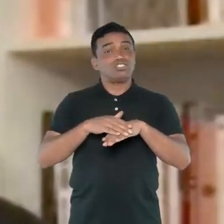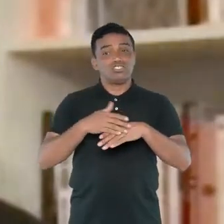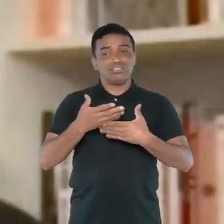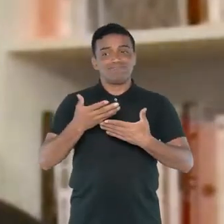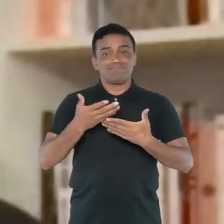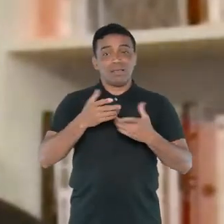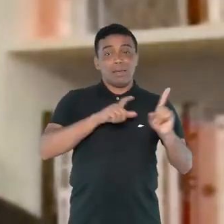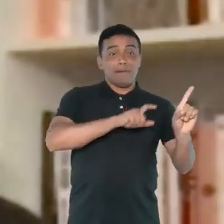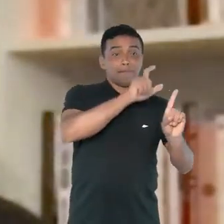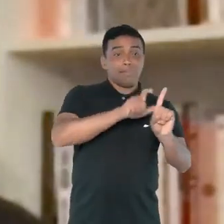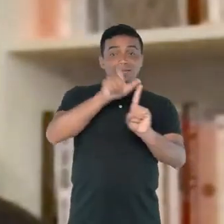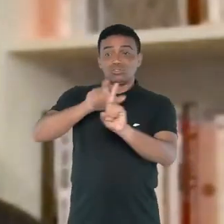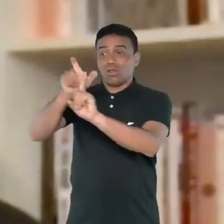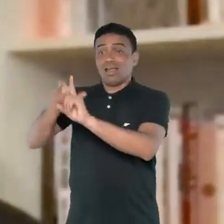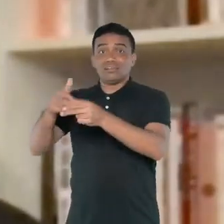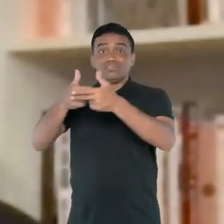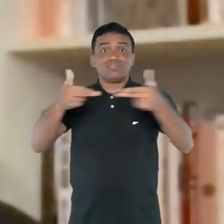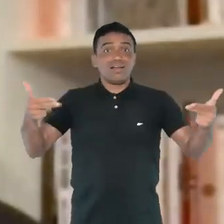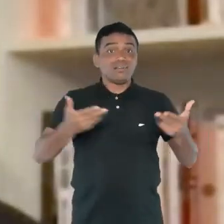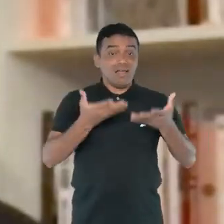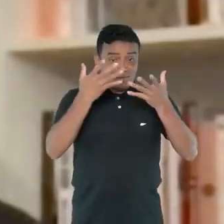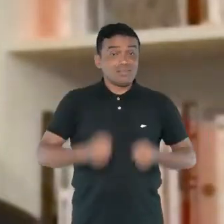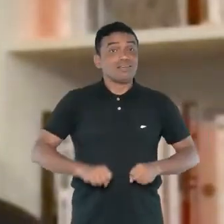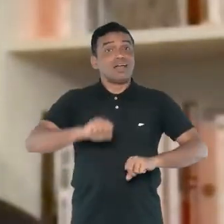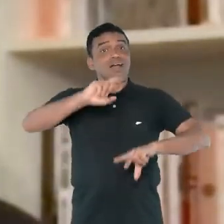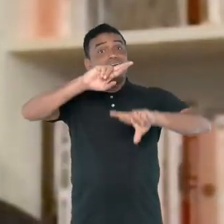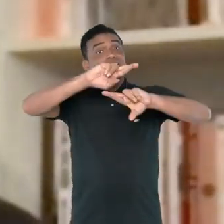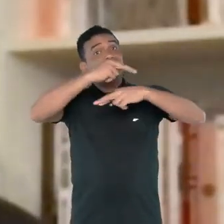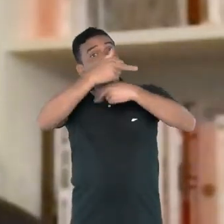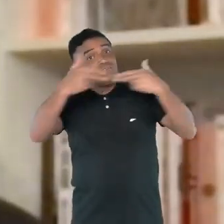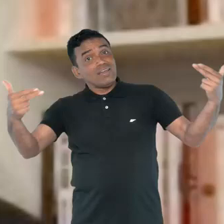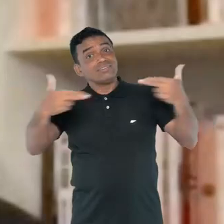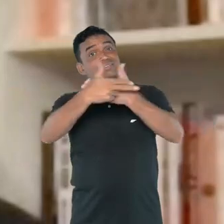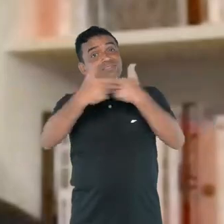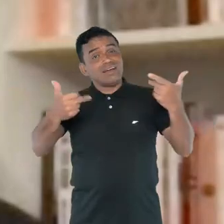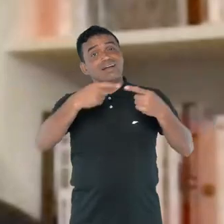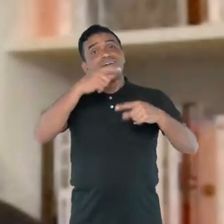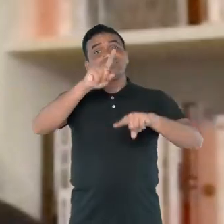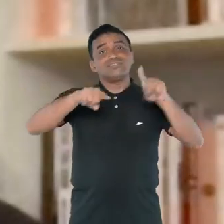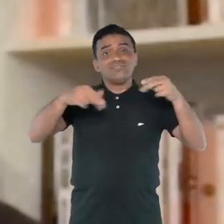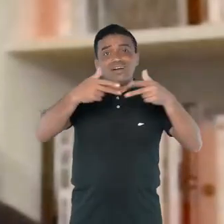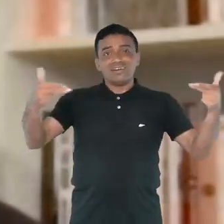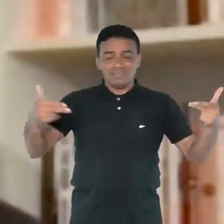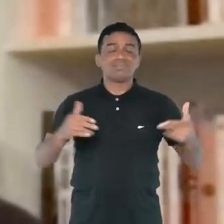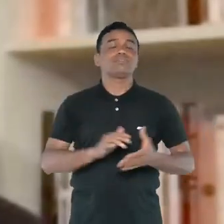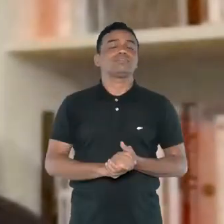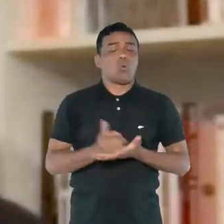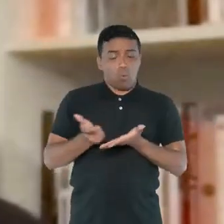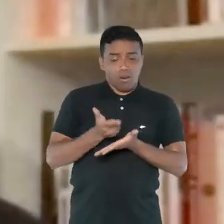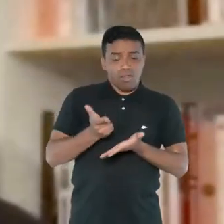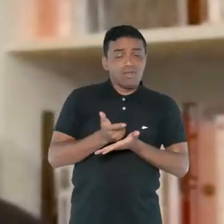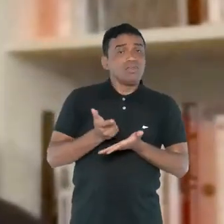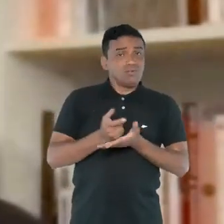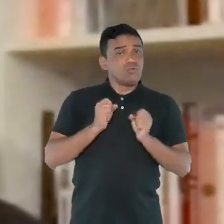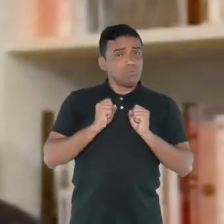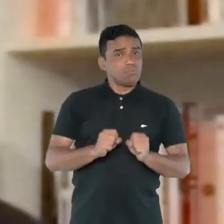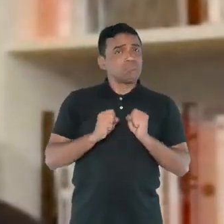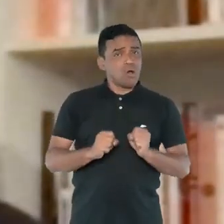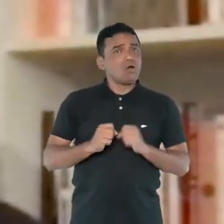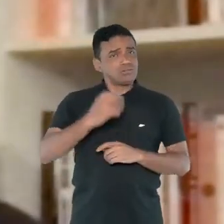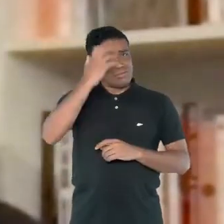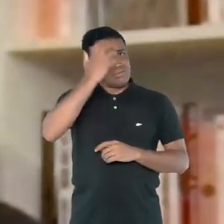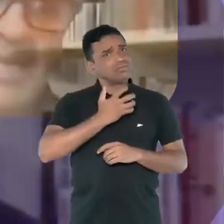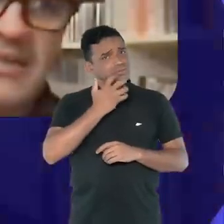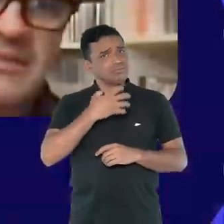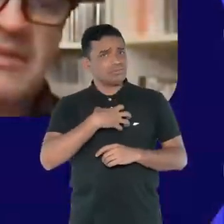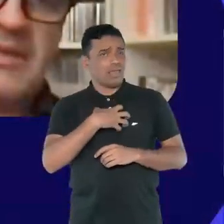muitos e de aceitar essa diversidade. E este livro, efetivamente, pode ter, de certa forma,